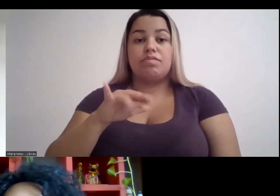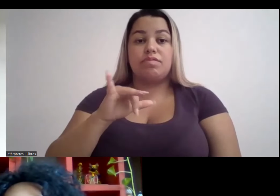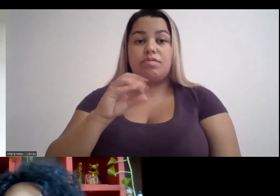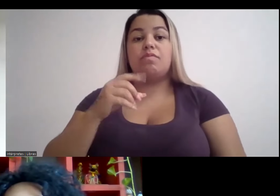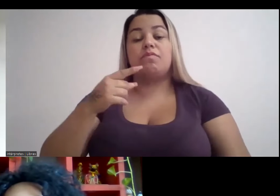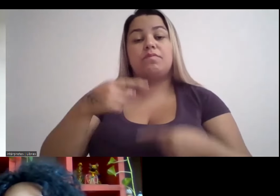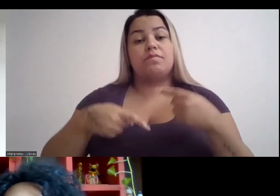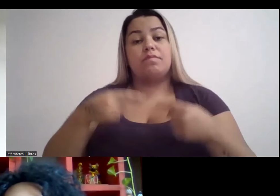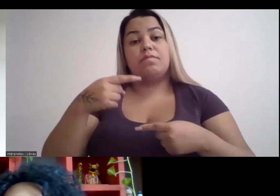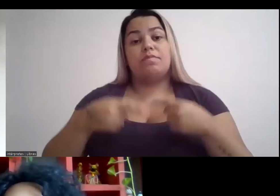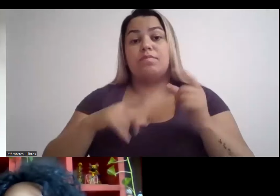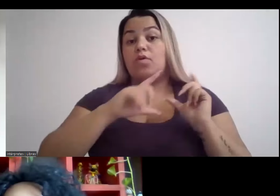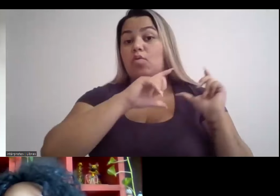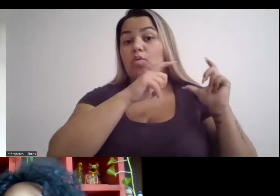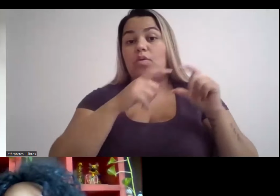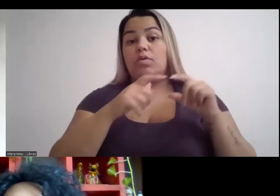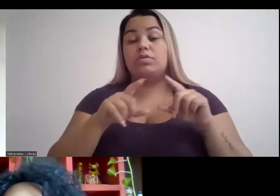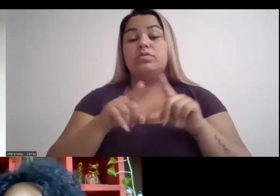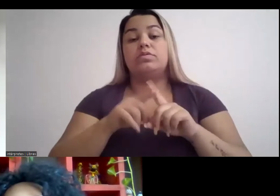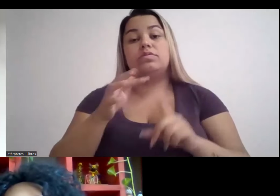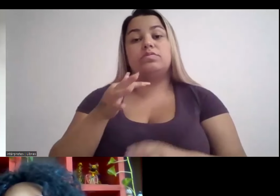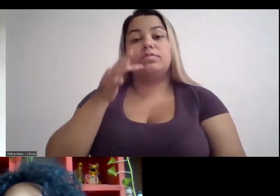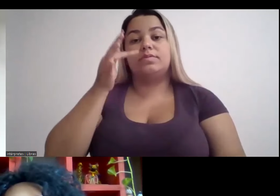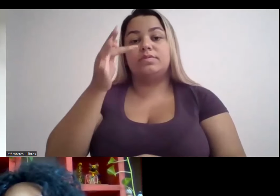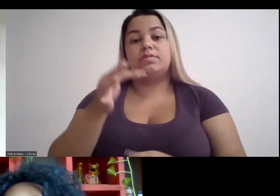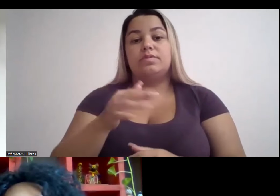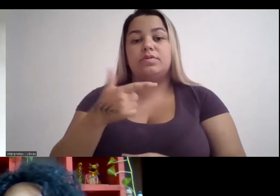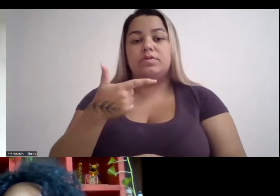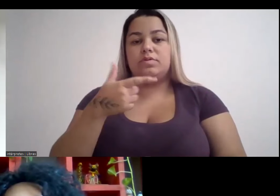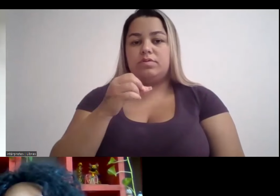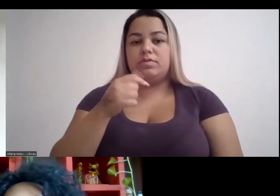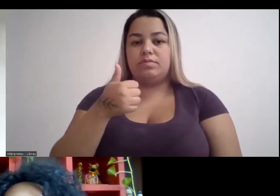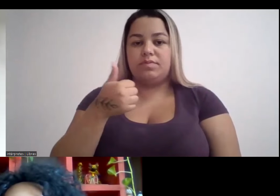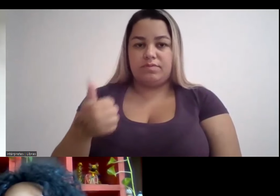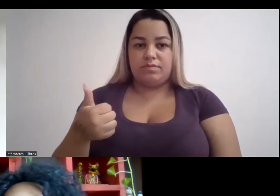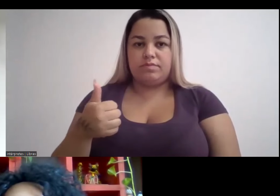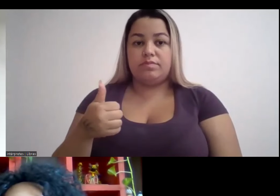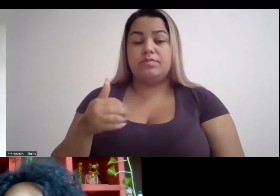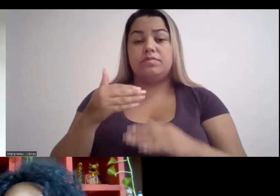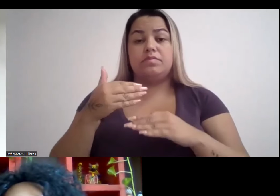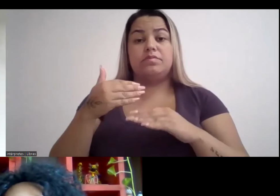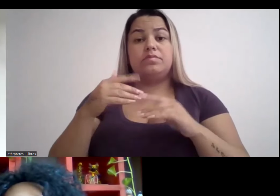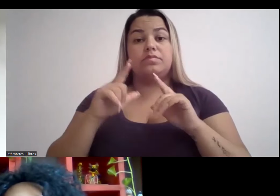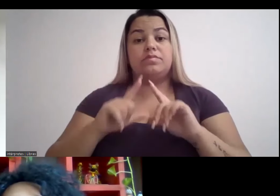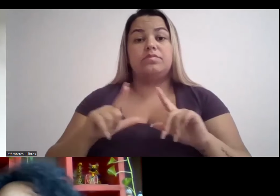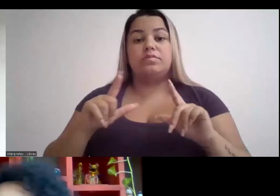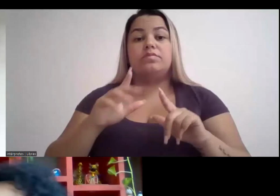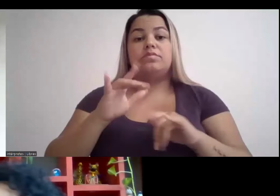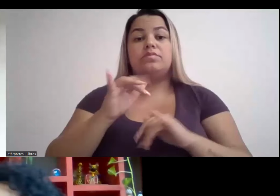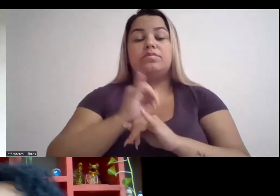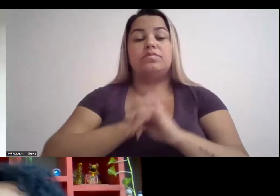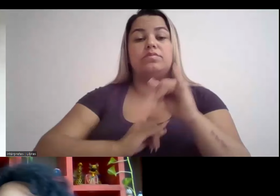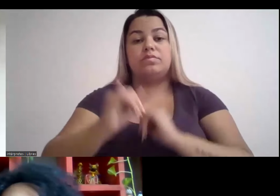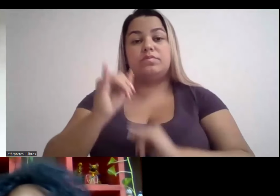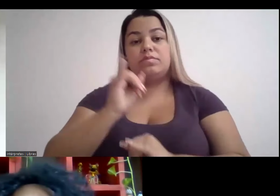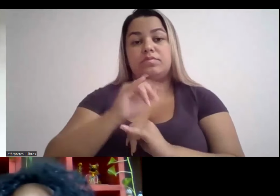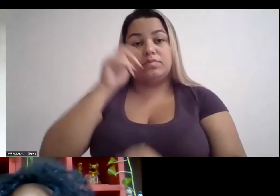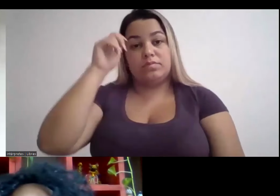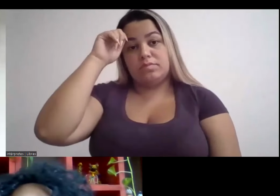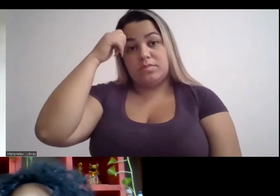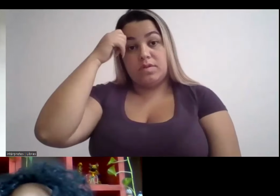entre a ancestralidade e o afroturismo. Em 2021, ela lançou a exposição virtual e gamificada Negras